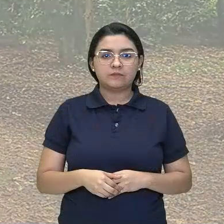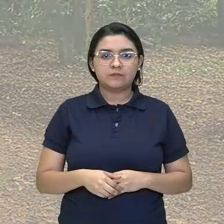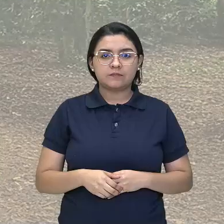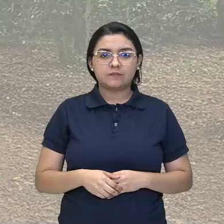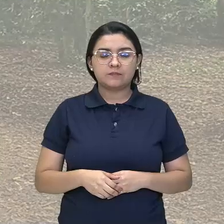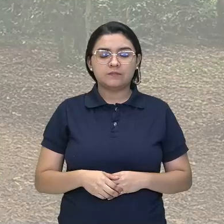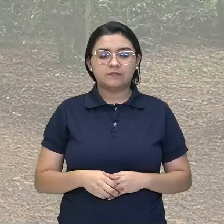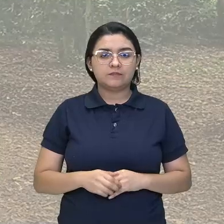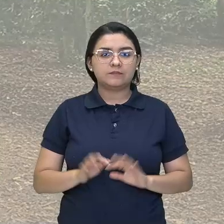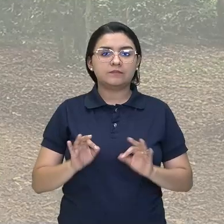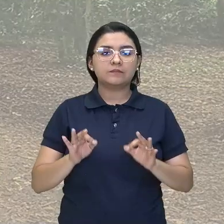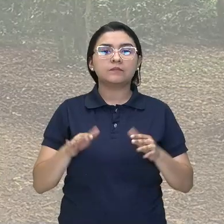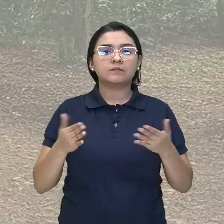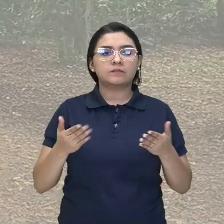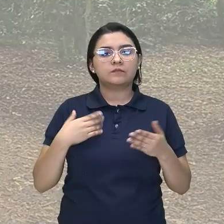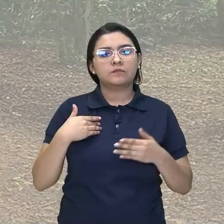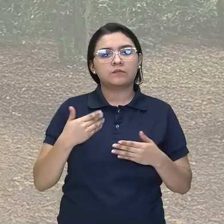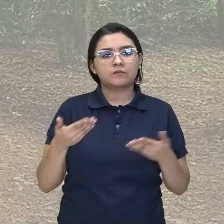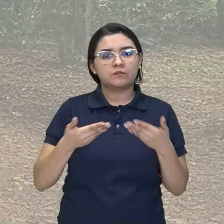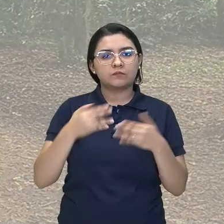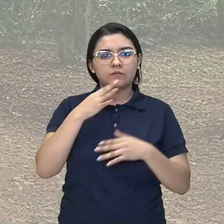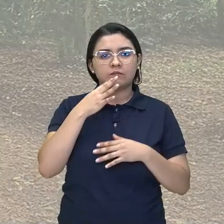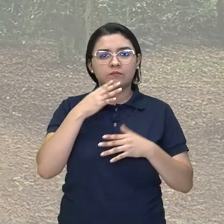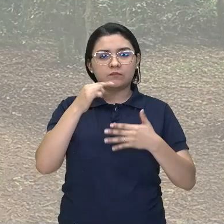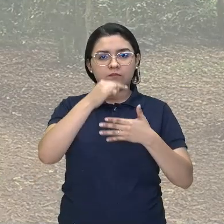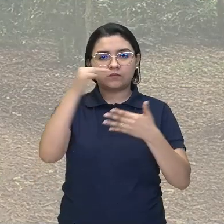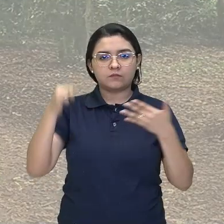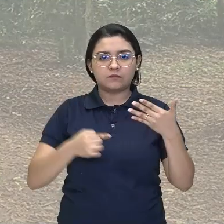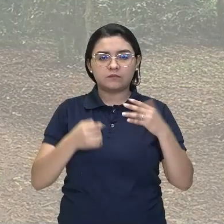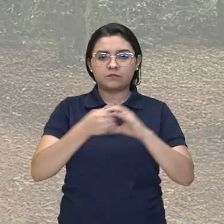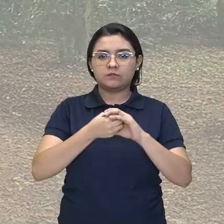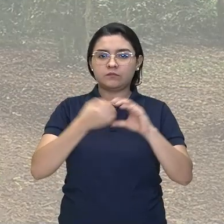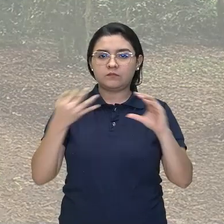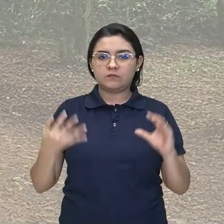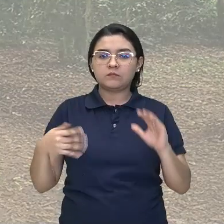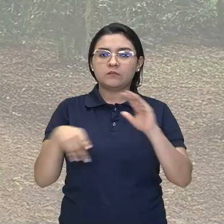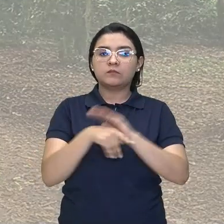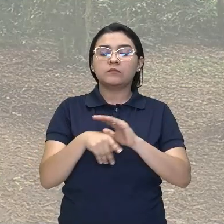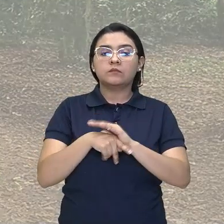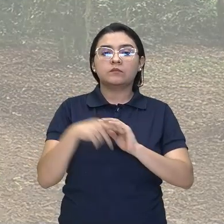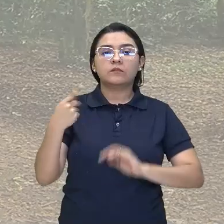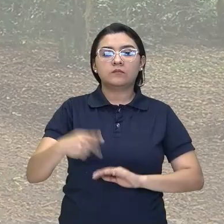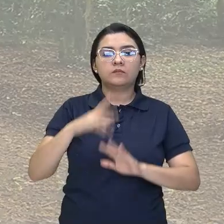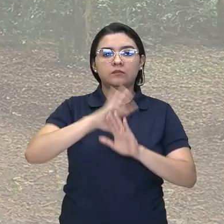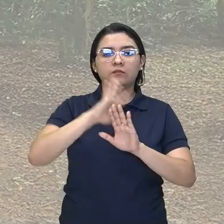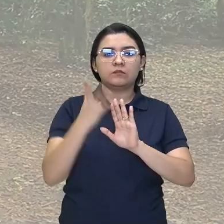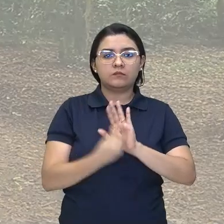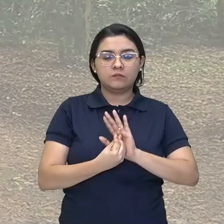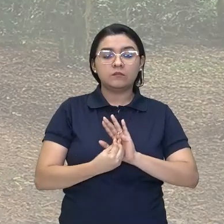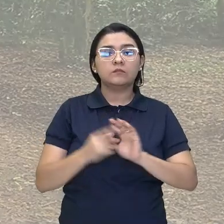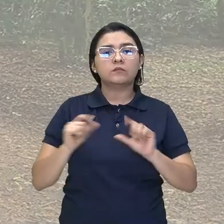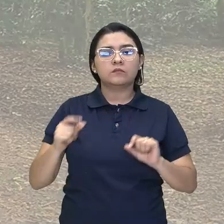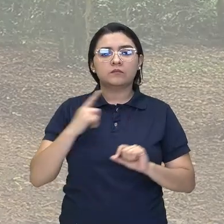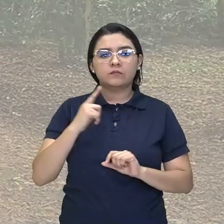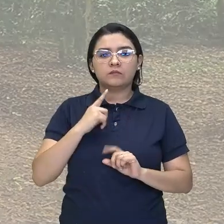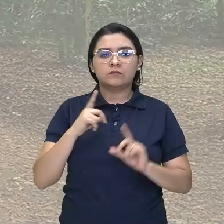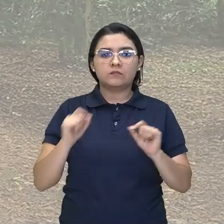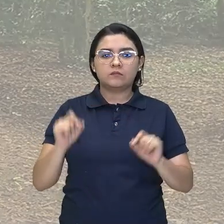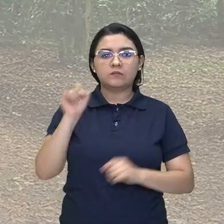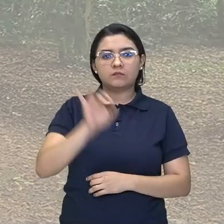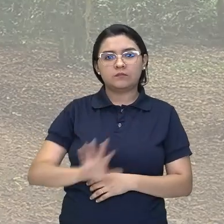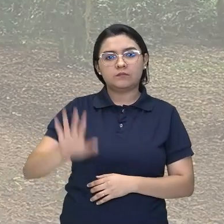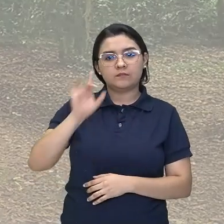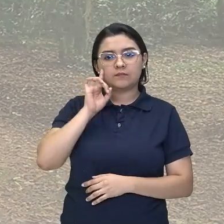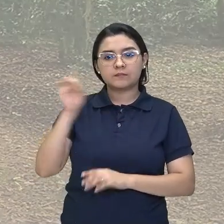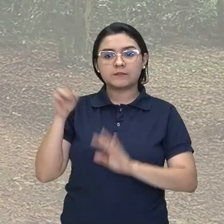Muito bem, vamos conhecer um pouco sobre os aspectos físicos da Amazônia, né? Onde temos aqui uma imagem que